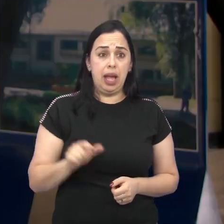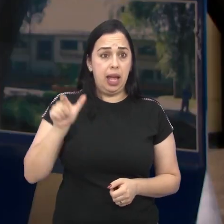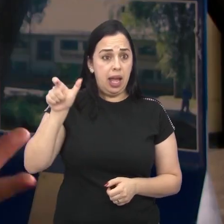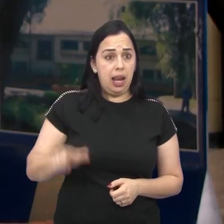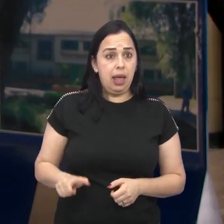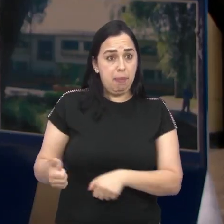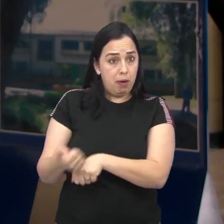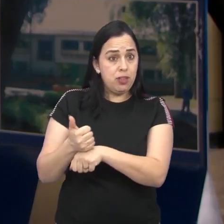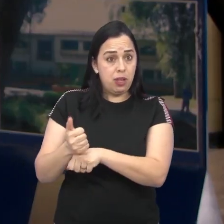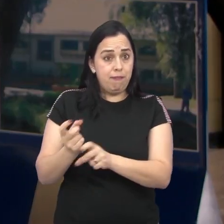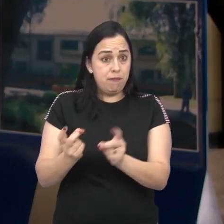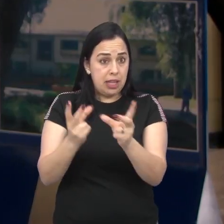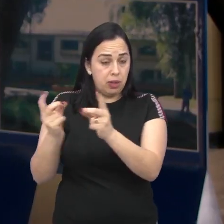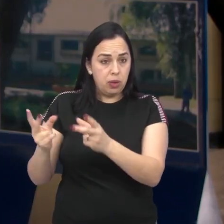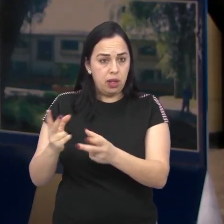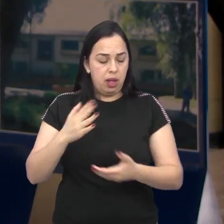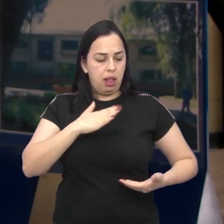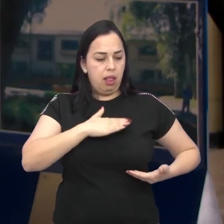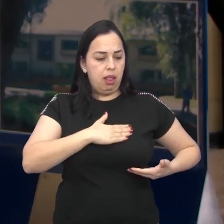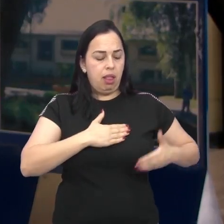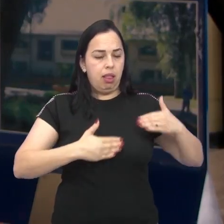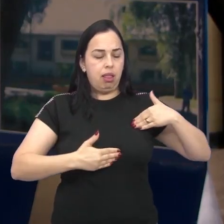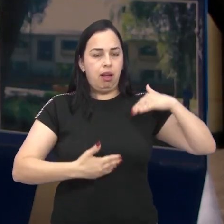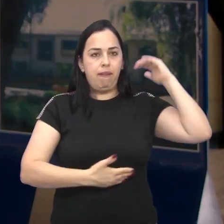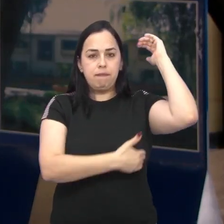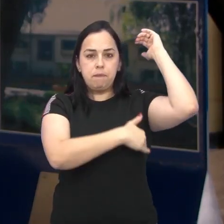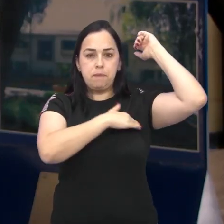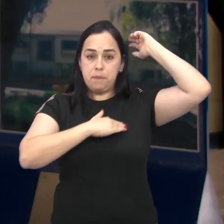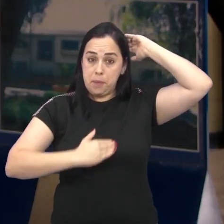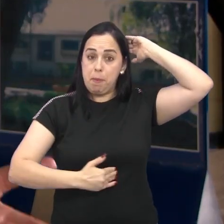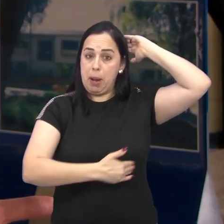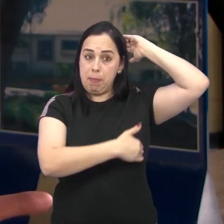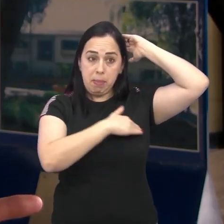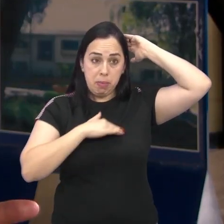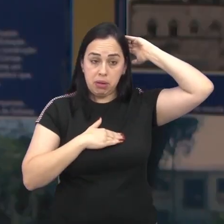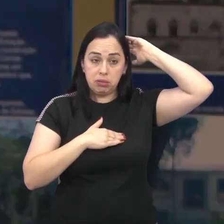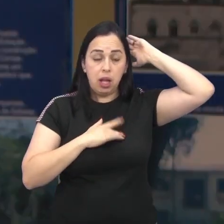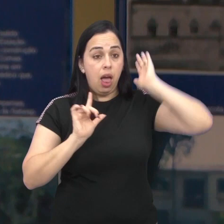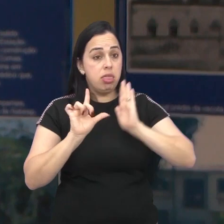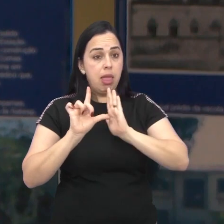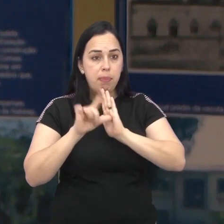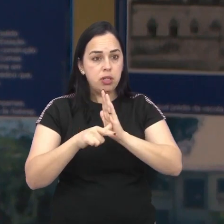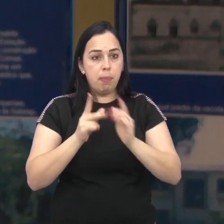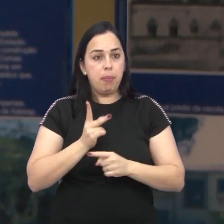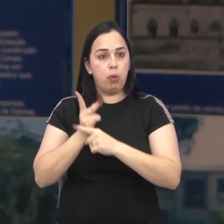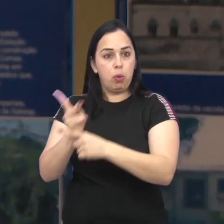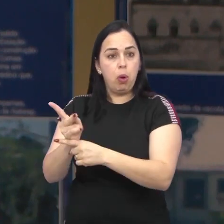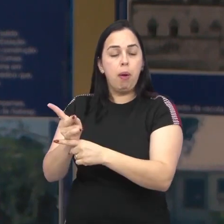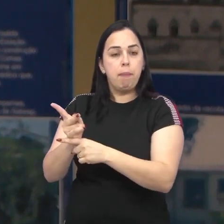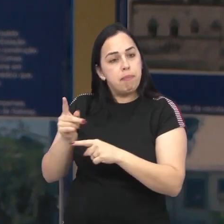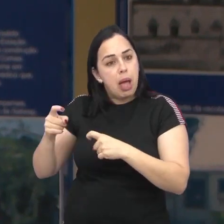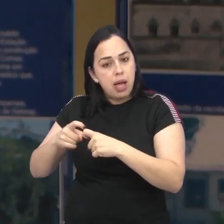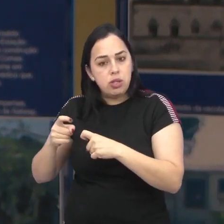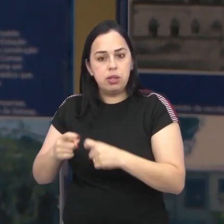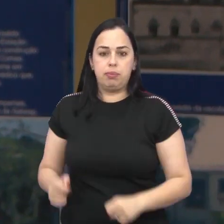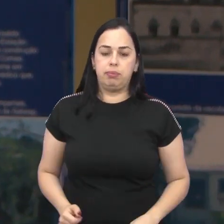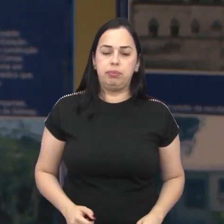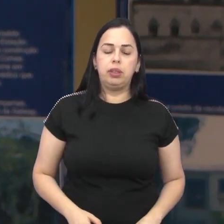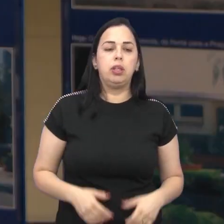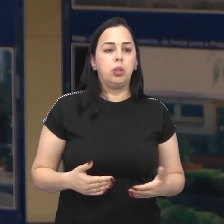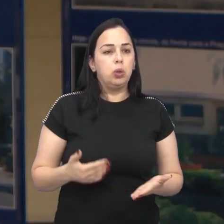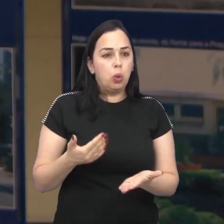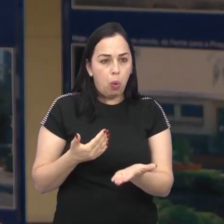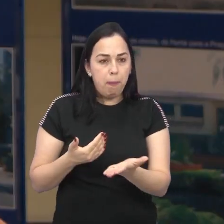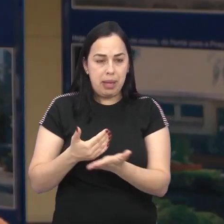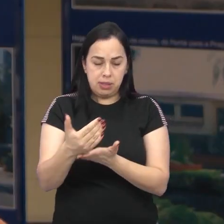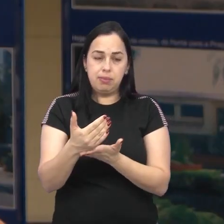fácil. A vendedora descobriu o nódulo no seio através do autoexame e não demorou para buscar ajuda médica.